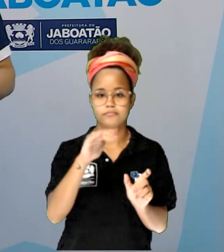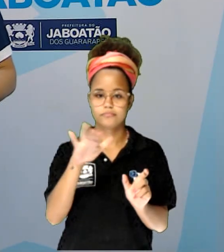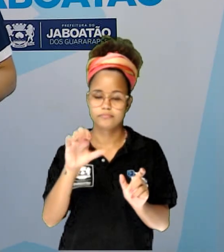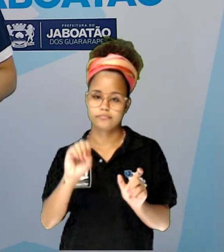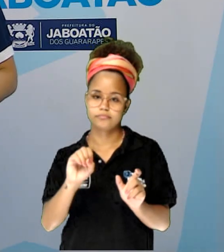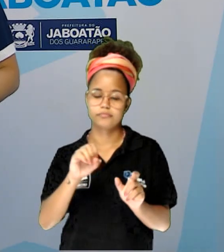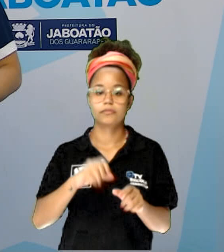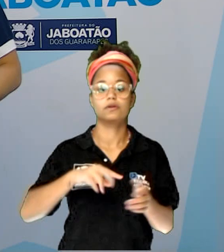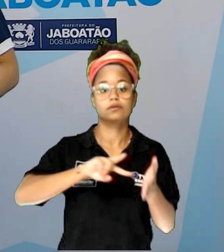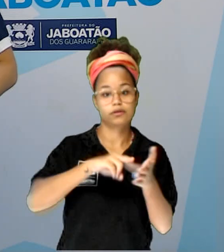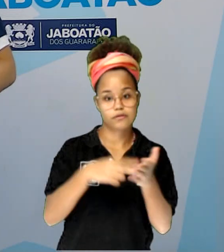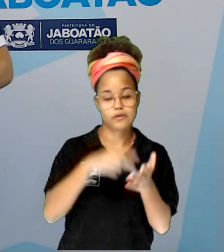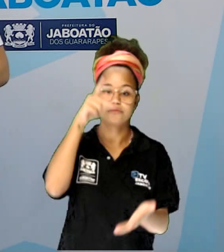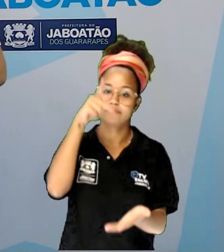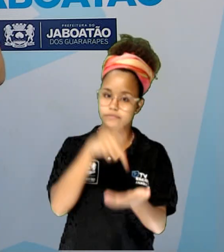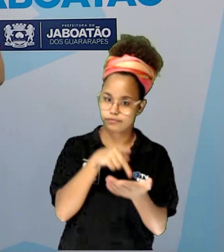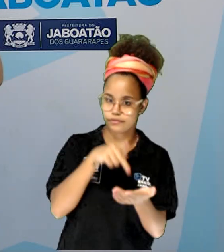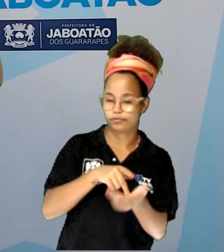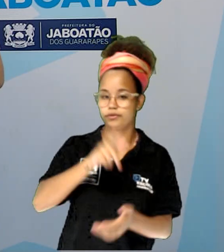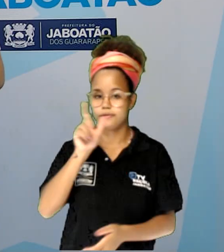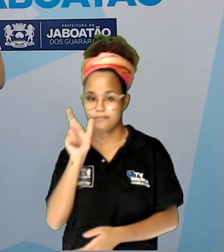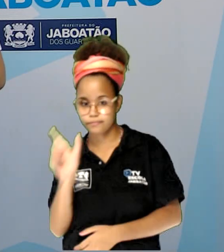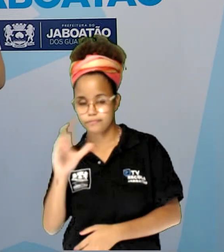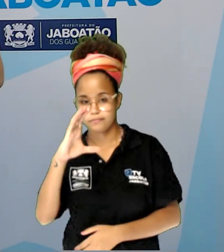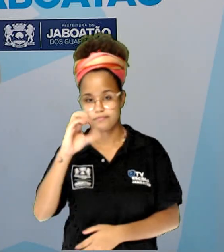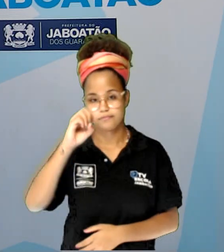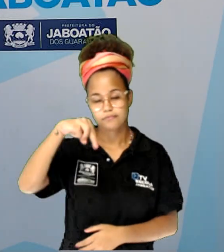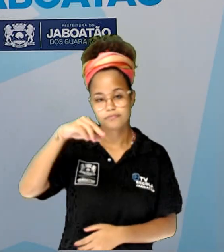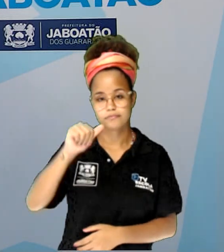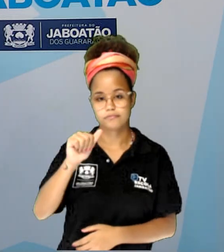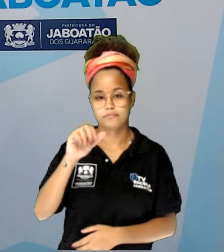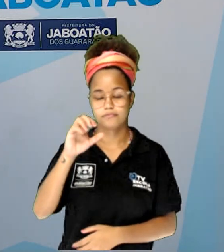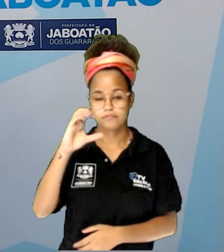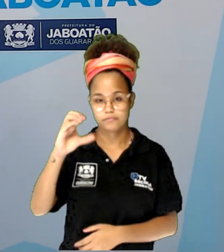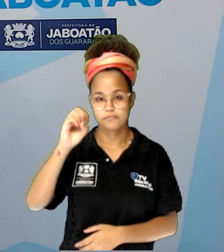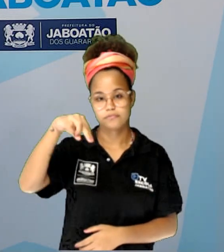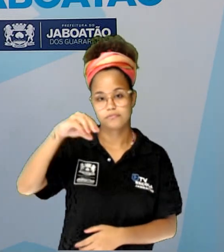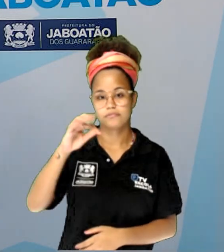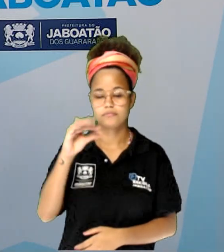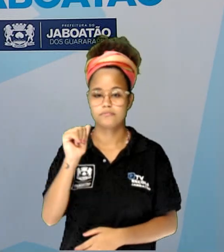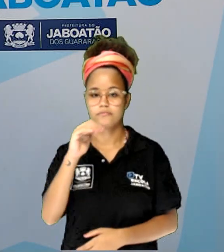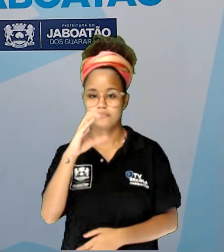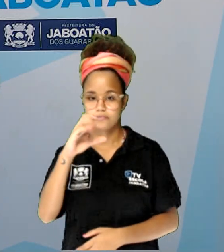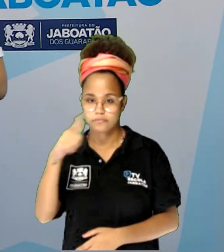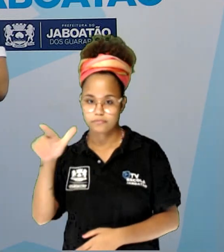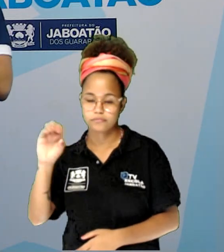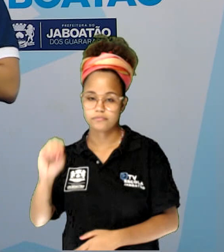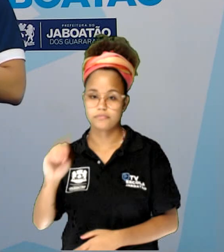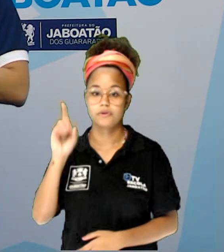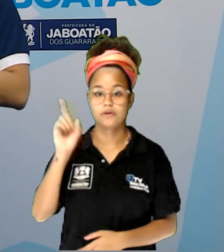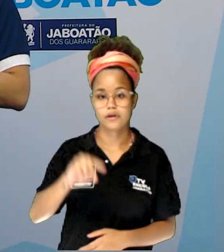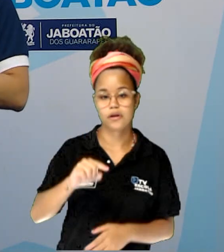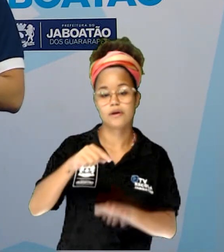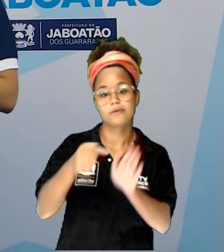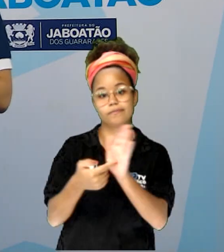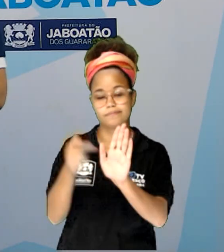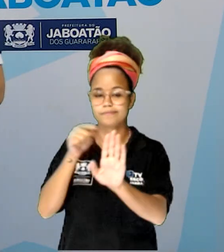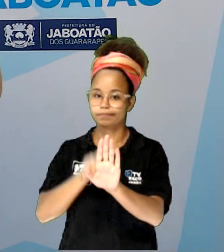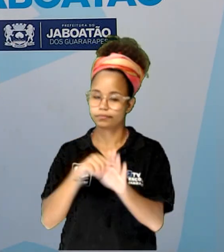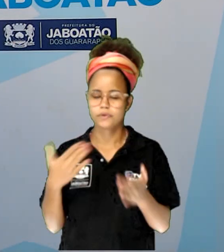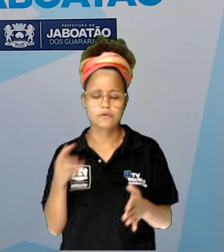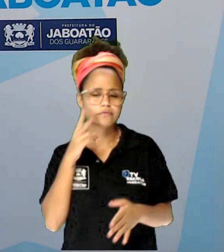das palavras e a conotação o sentido figurado. Dessa forma já fica claro que o que a gente vai ver nas questões que vêm a